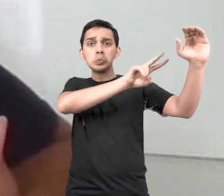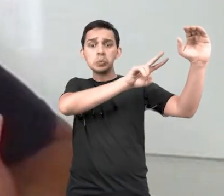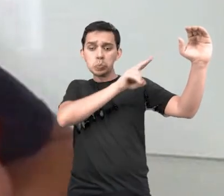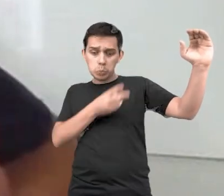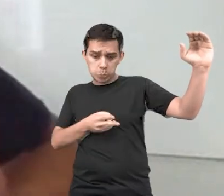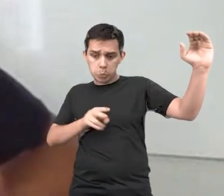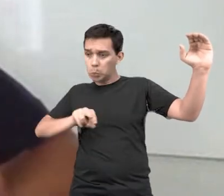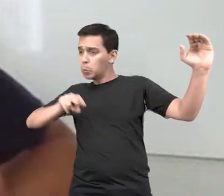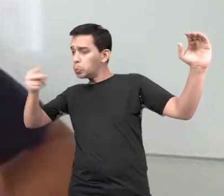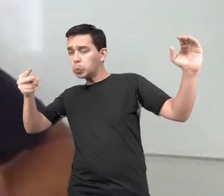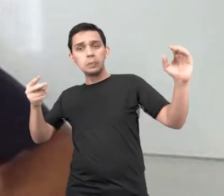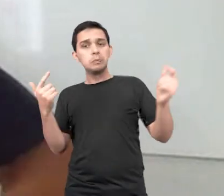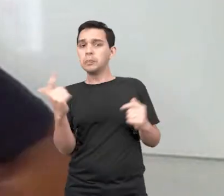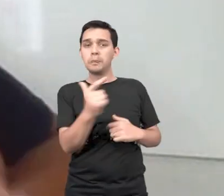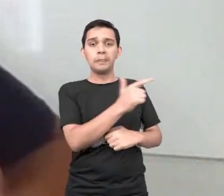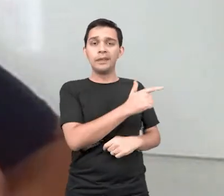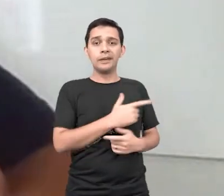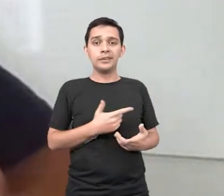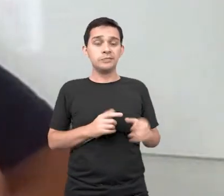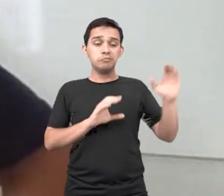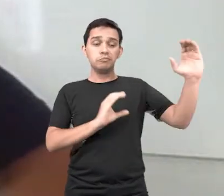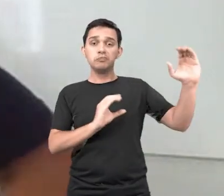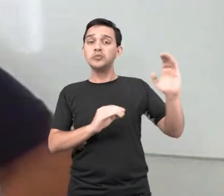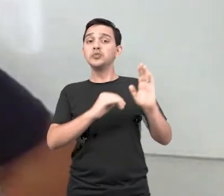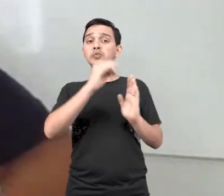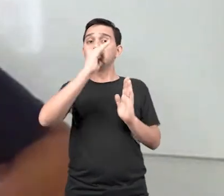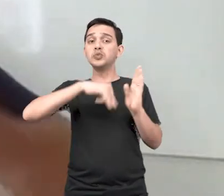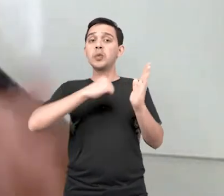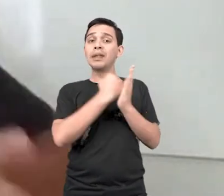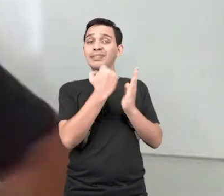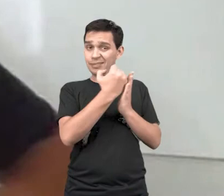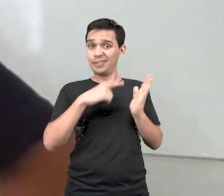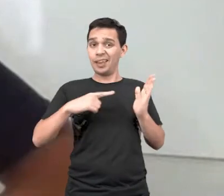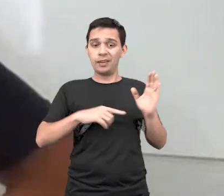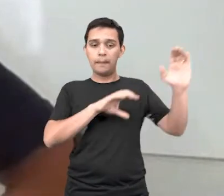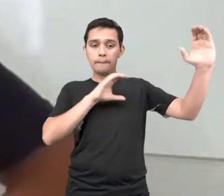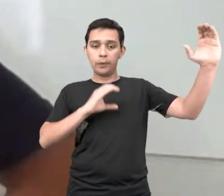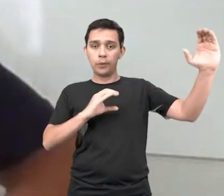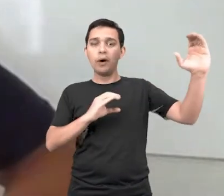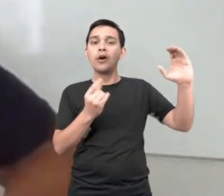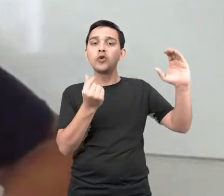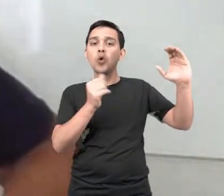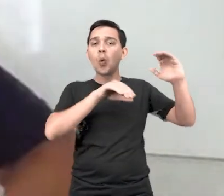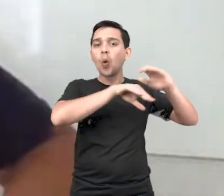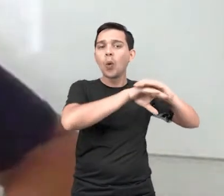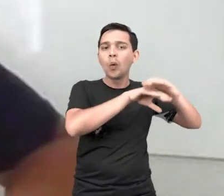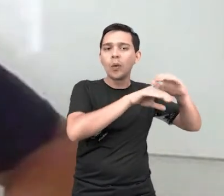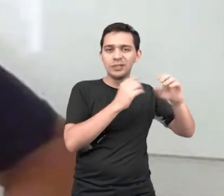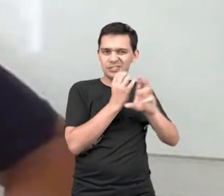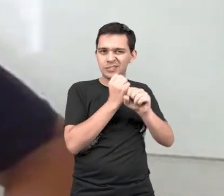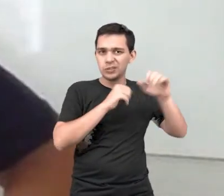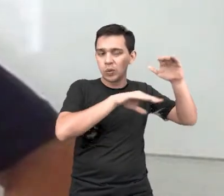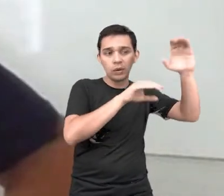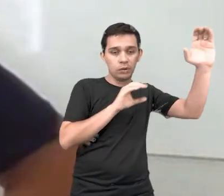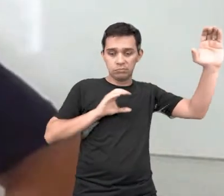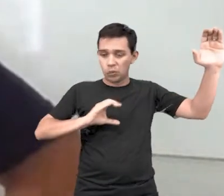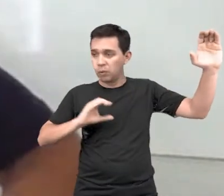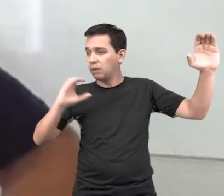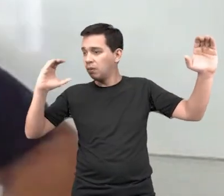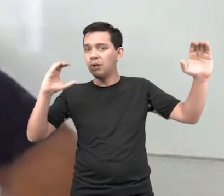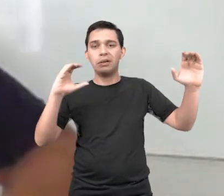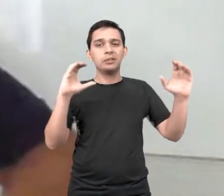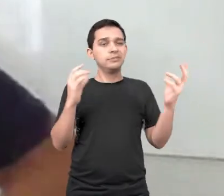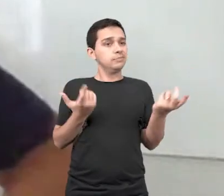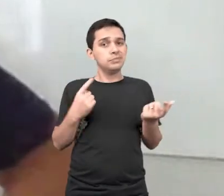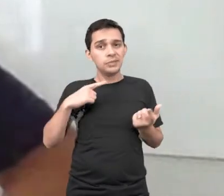verdade, elas são constituídas formalmente, e ficam ali sem uma alimentação, e o financiamento da educação